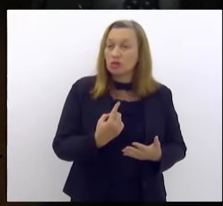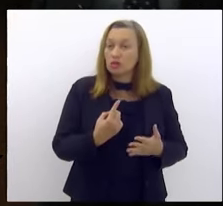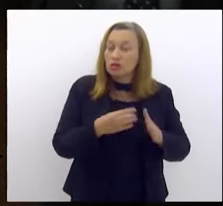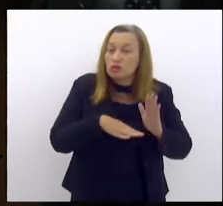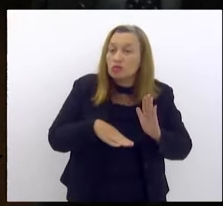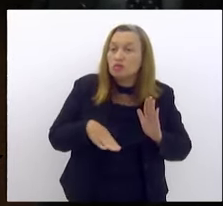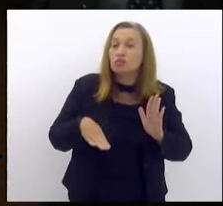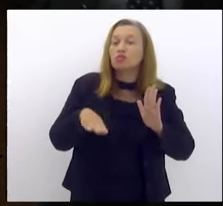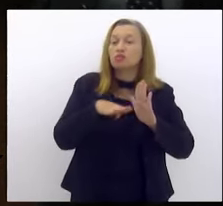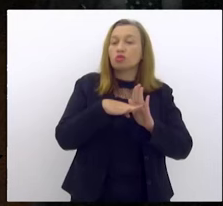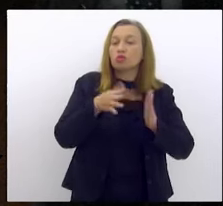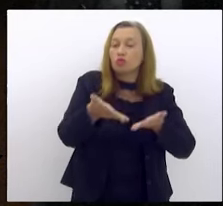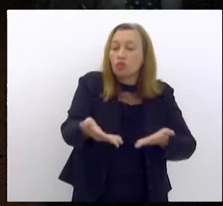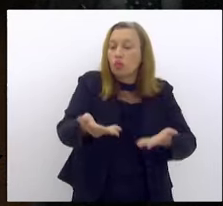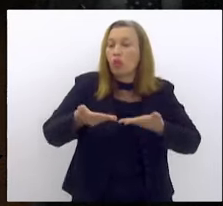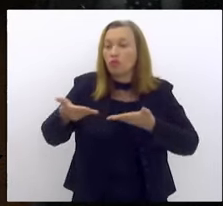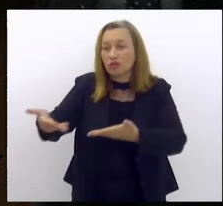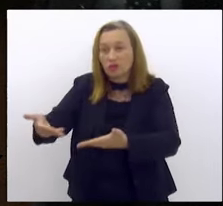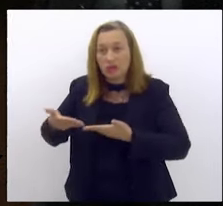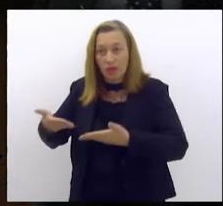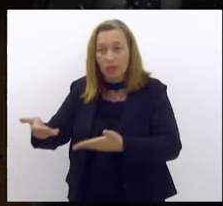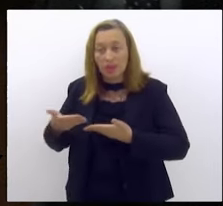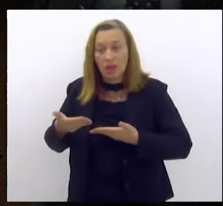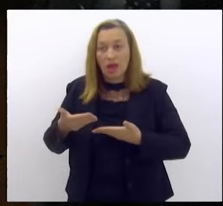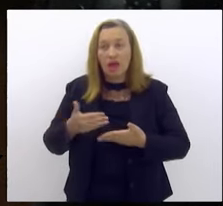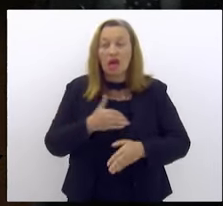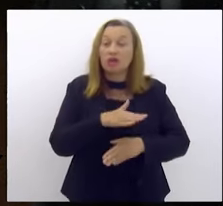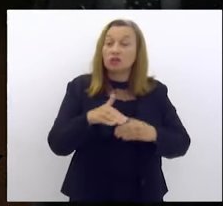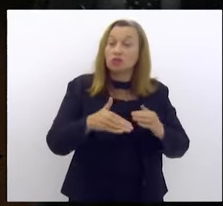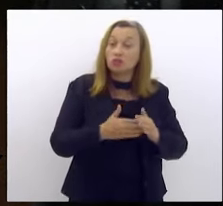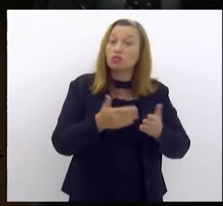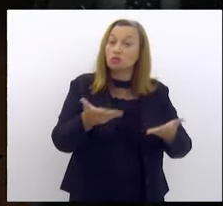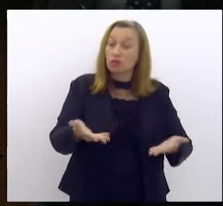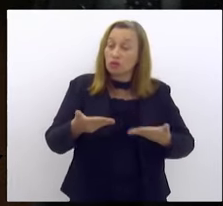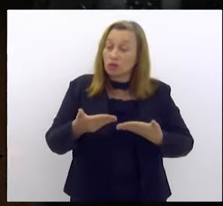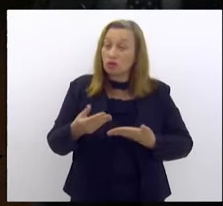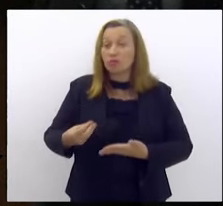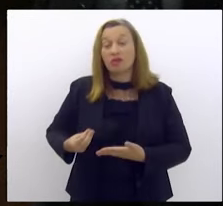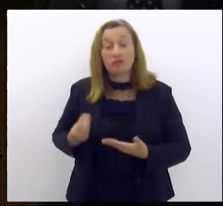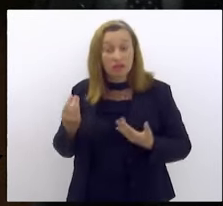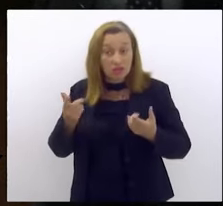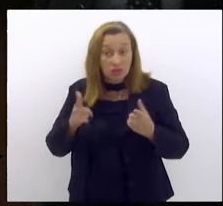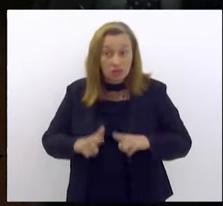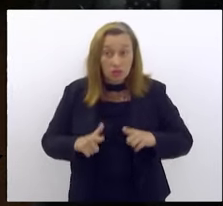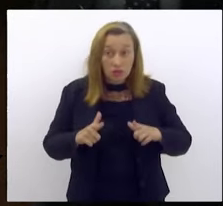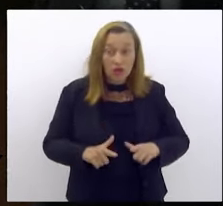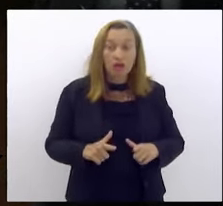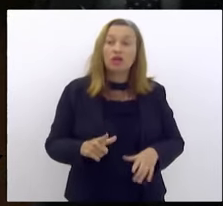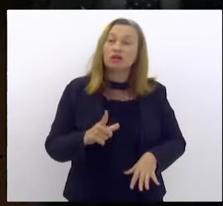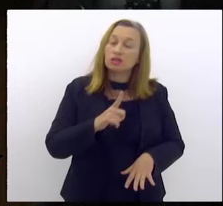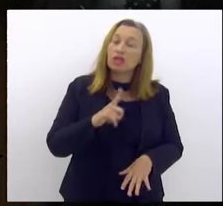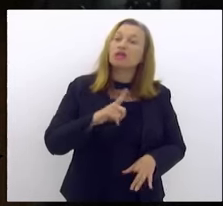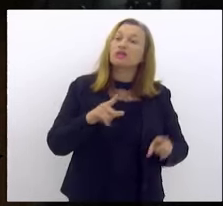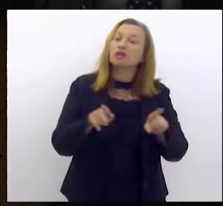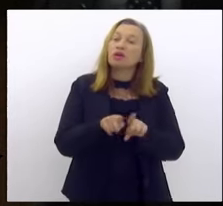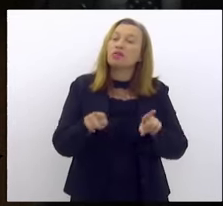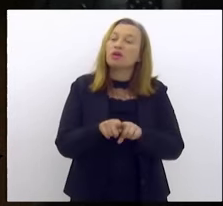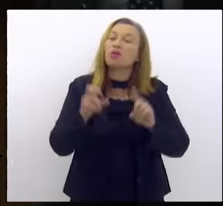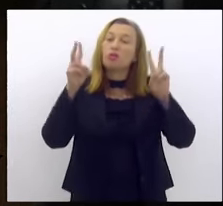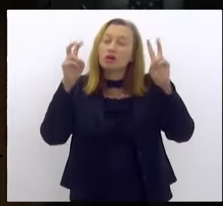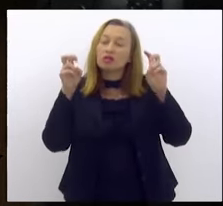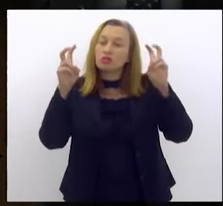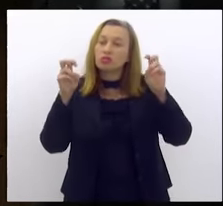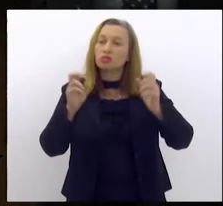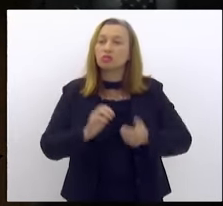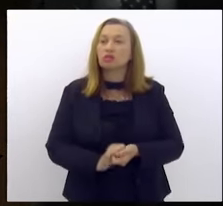no sentido de convocar aqueles que seriam convidados para estarem aqui. Surgiu uma questão pontual no deslinde